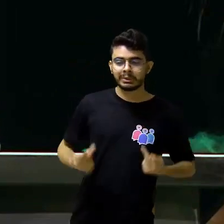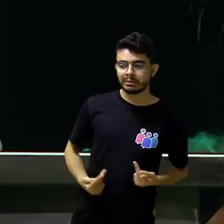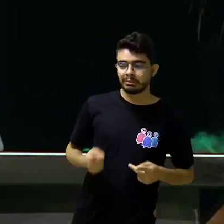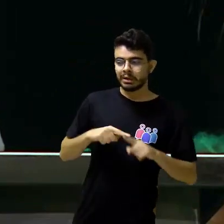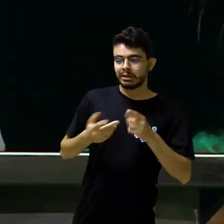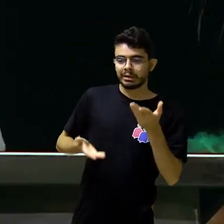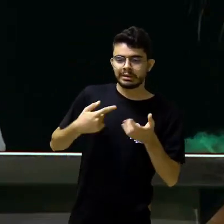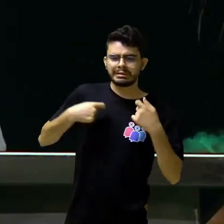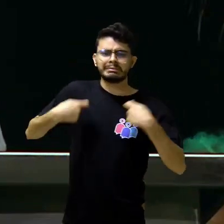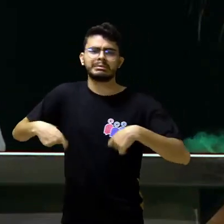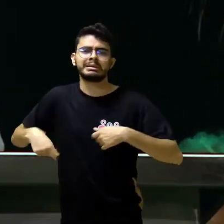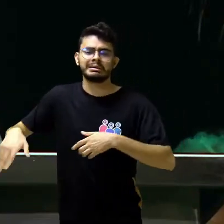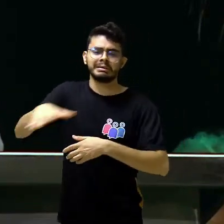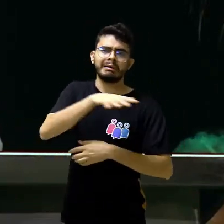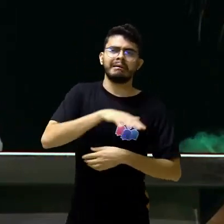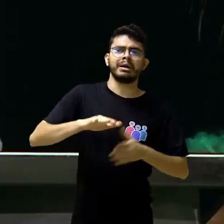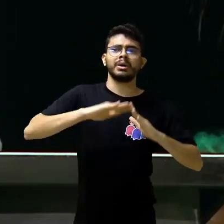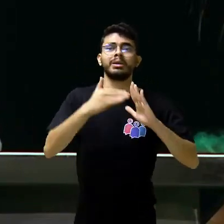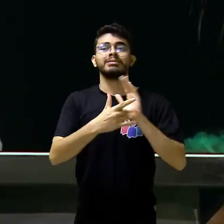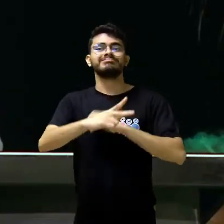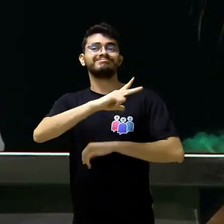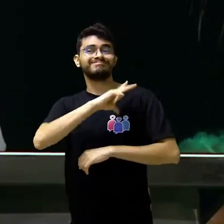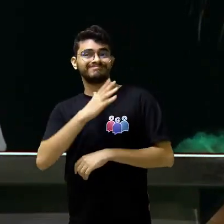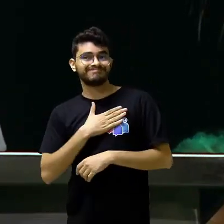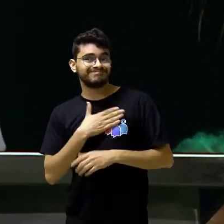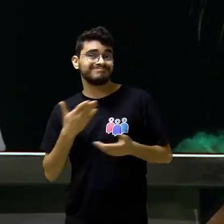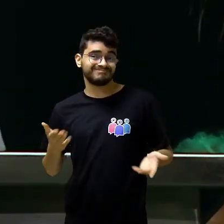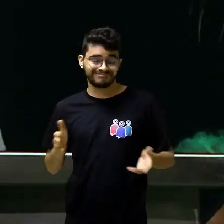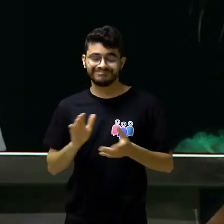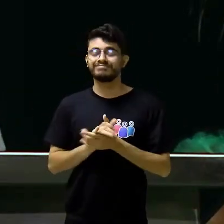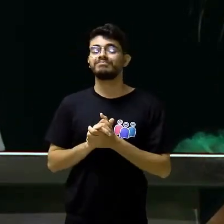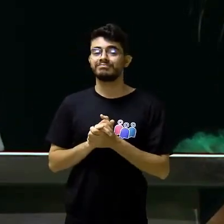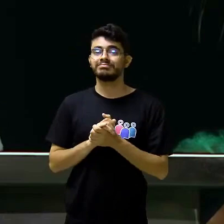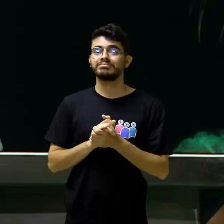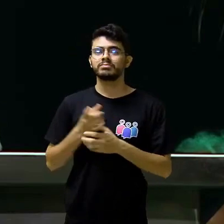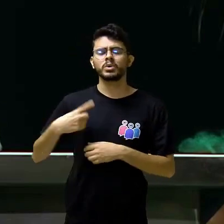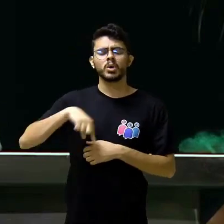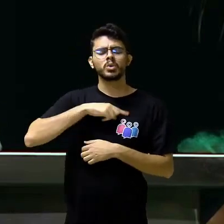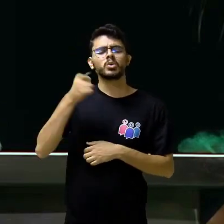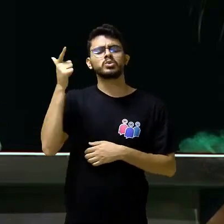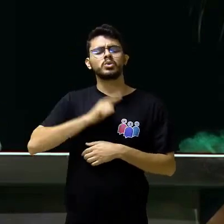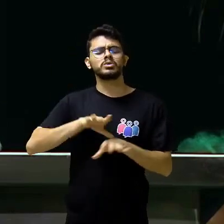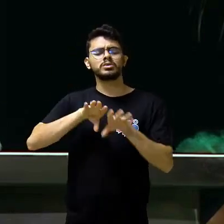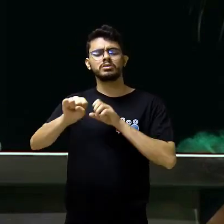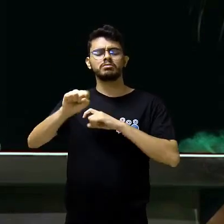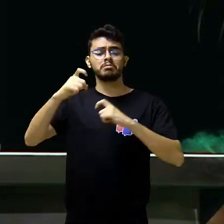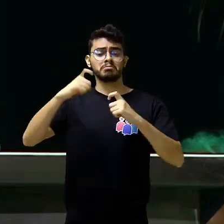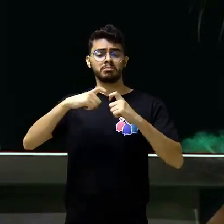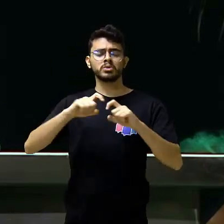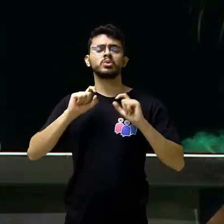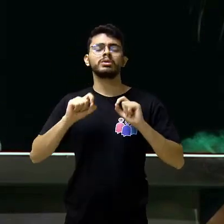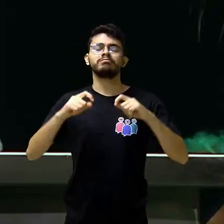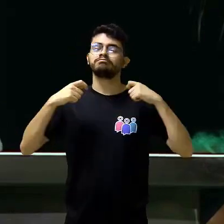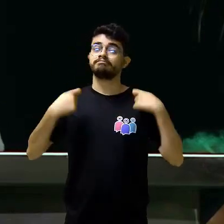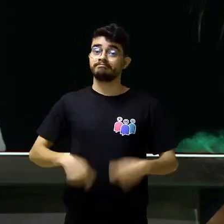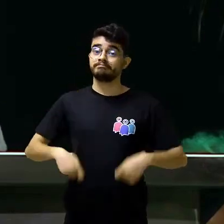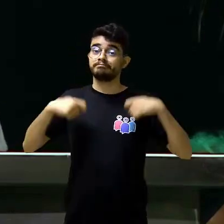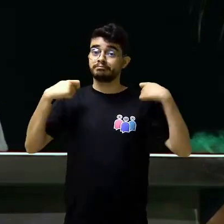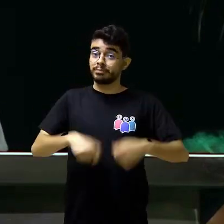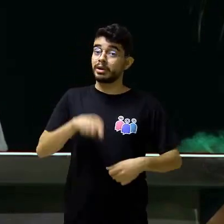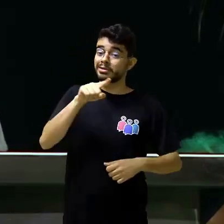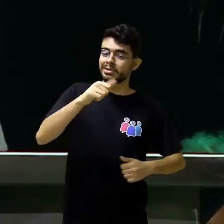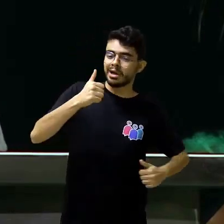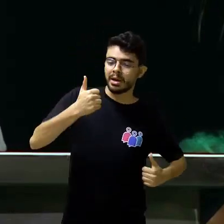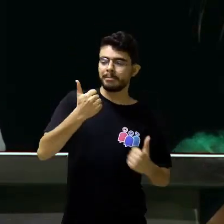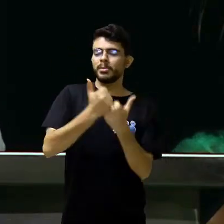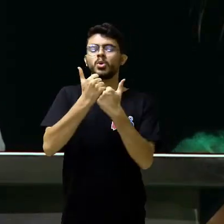e necessidades pessoais. Para ser médico, é necessário o